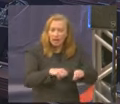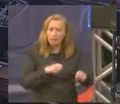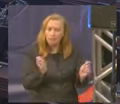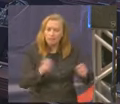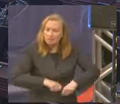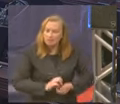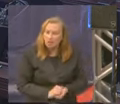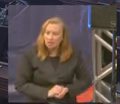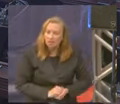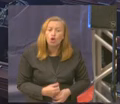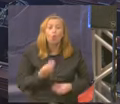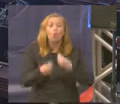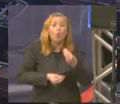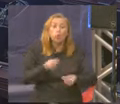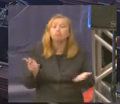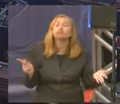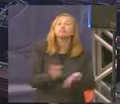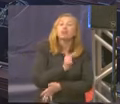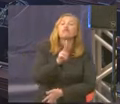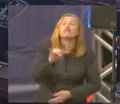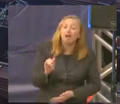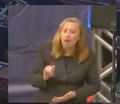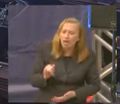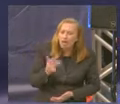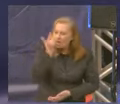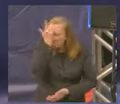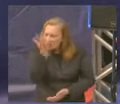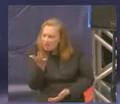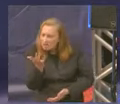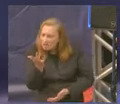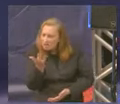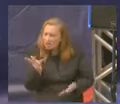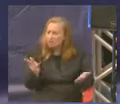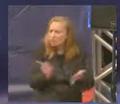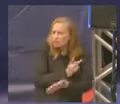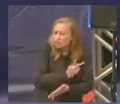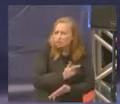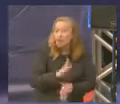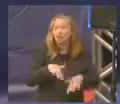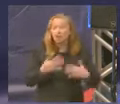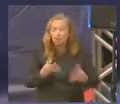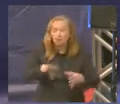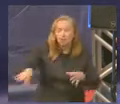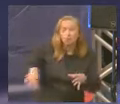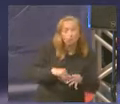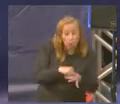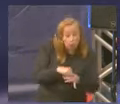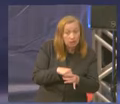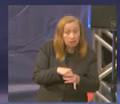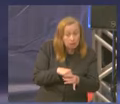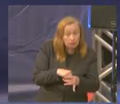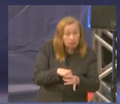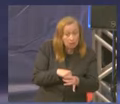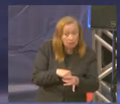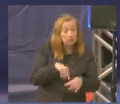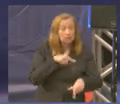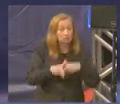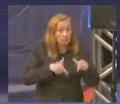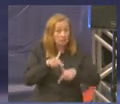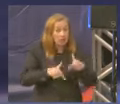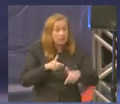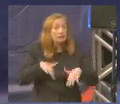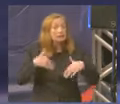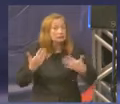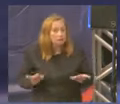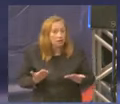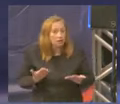que isso vai acontecer? É mais fácil que isso ocorra quando elas estão ocupadas, quando elas estão empregadas. Então,